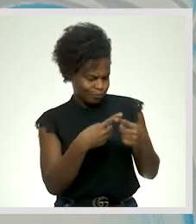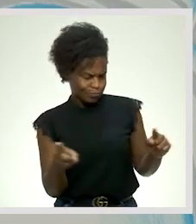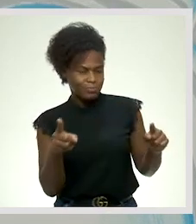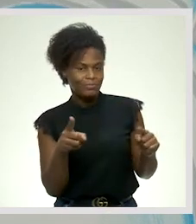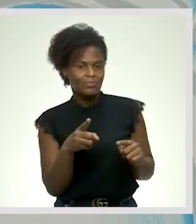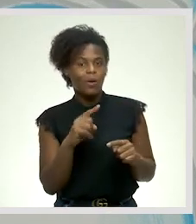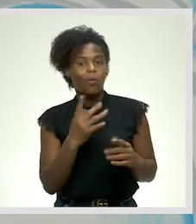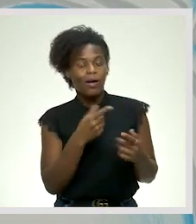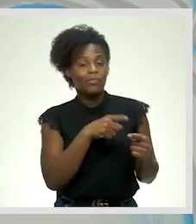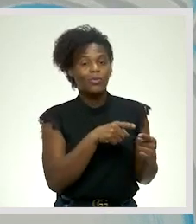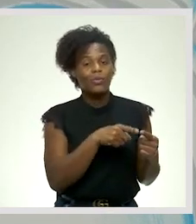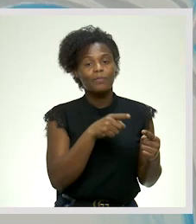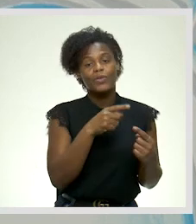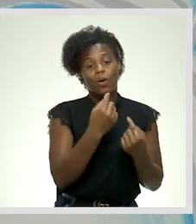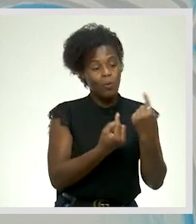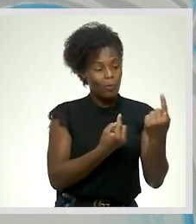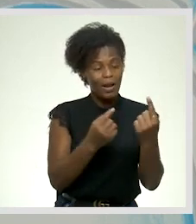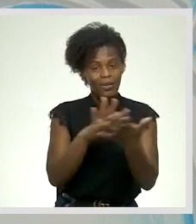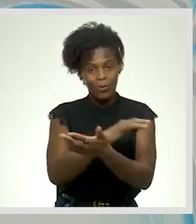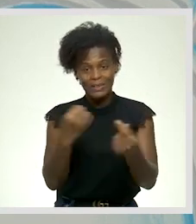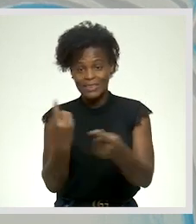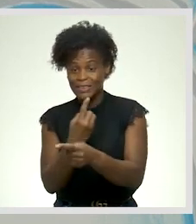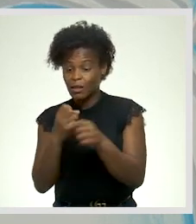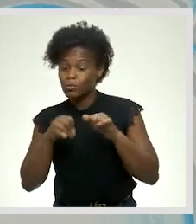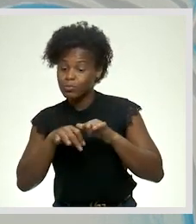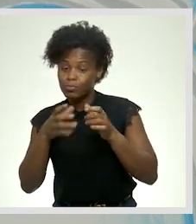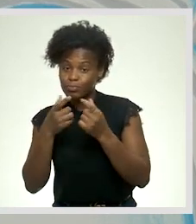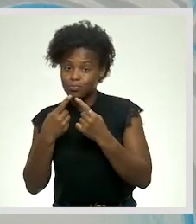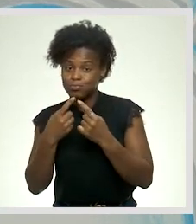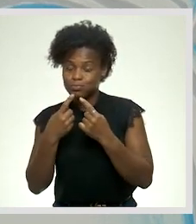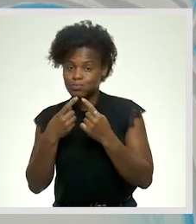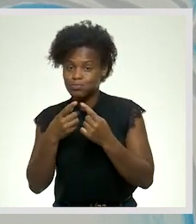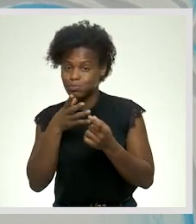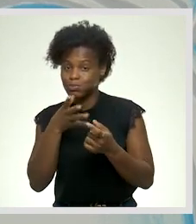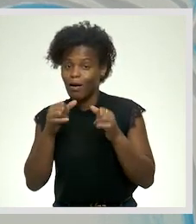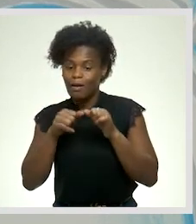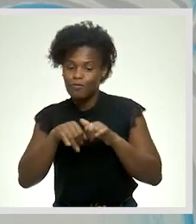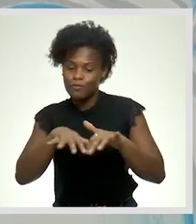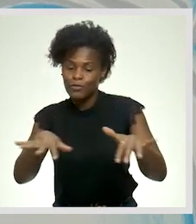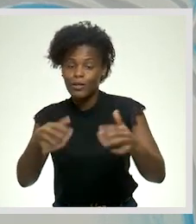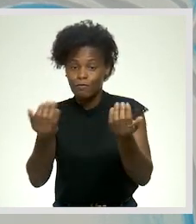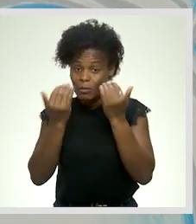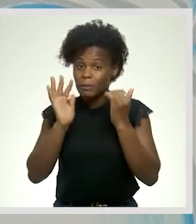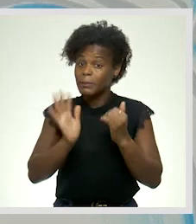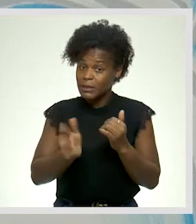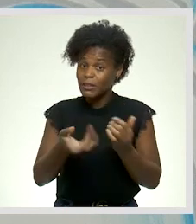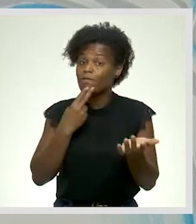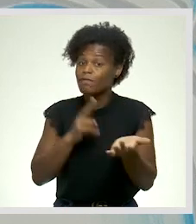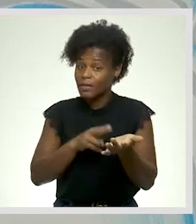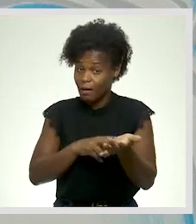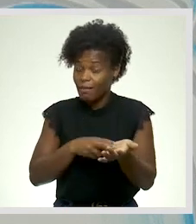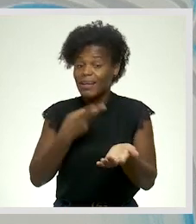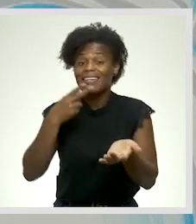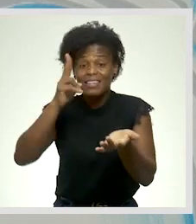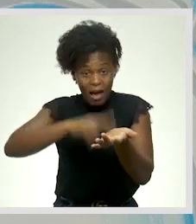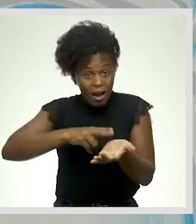seja, enquanto que uma notícia, por ser uma informação, ela é precisa, é verídica, é real,